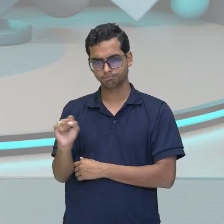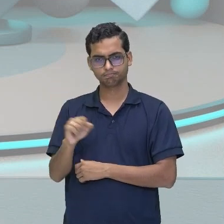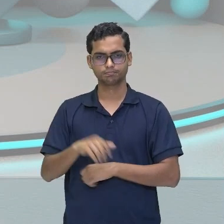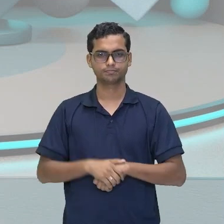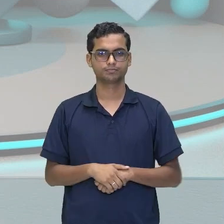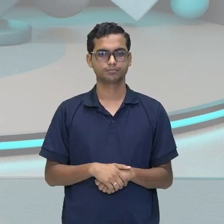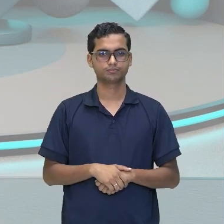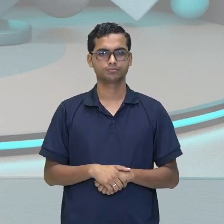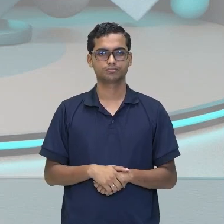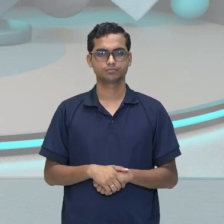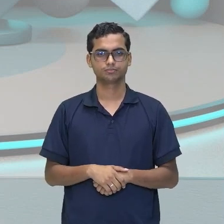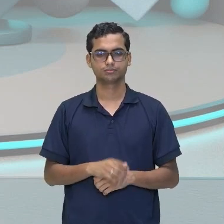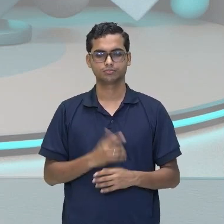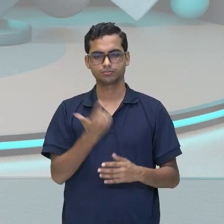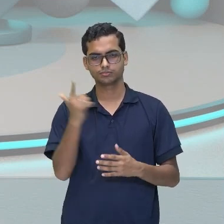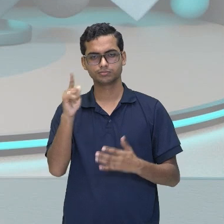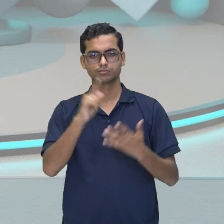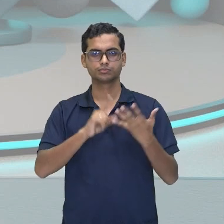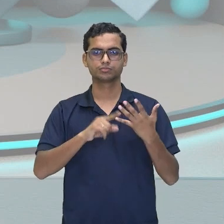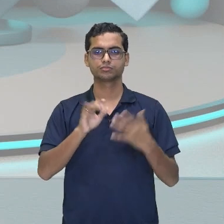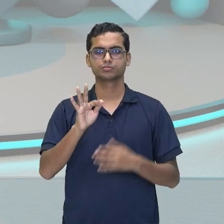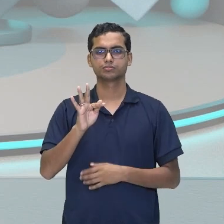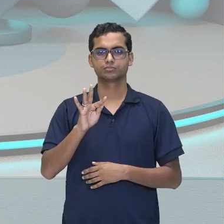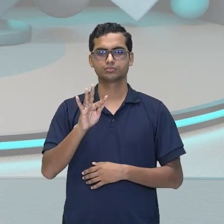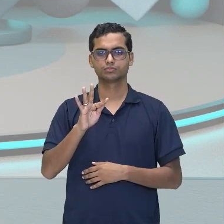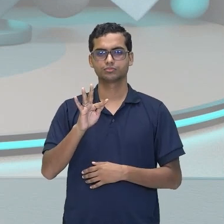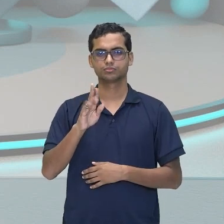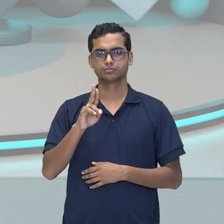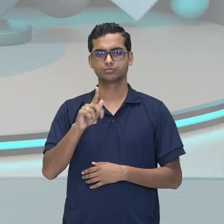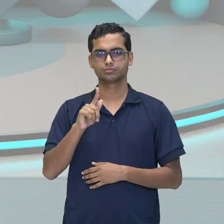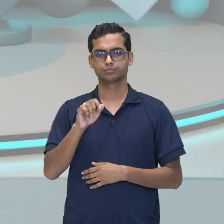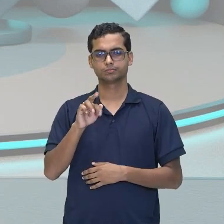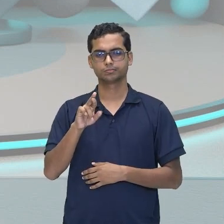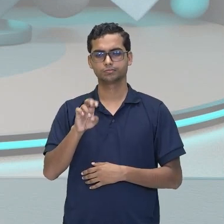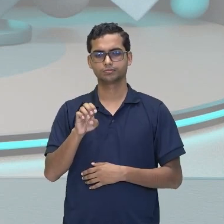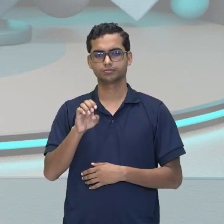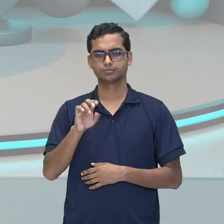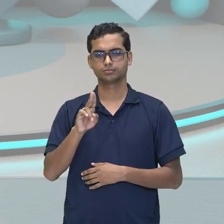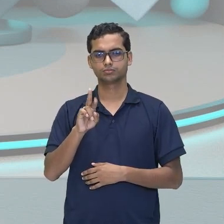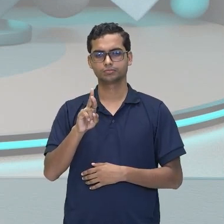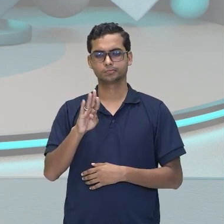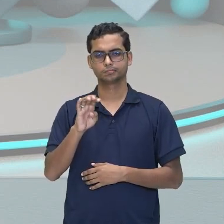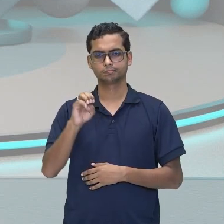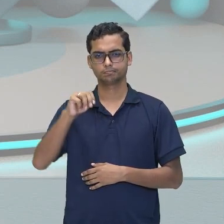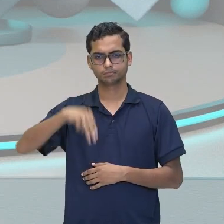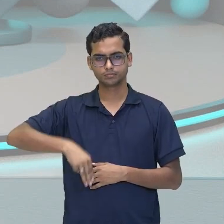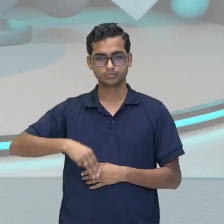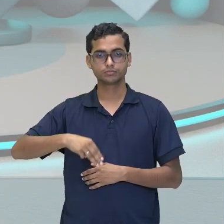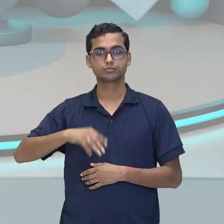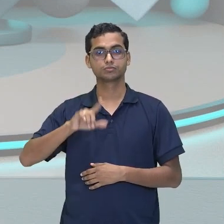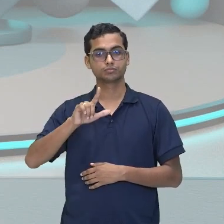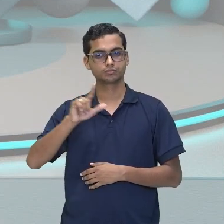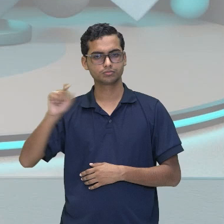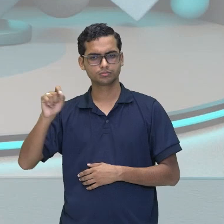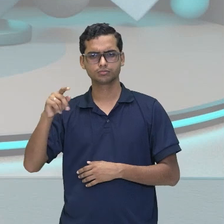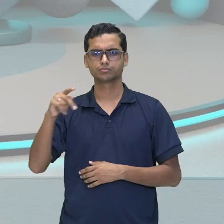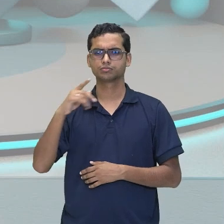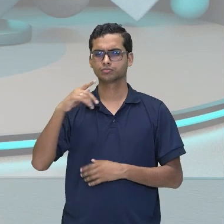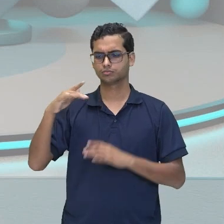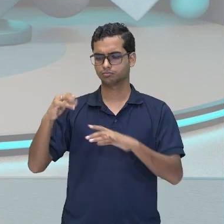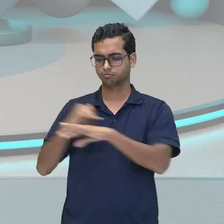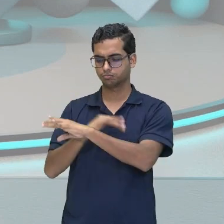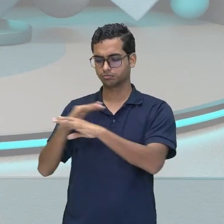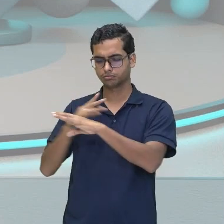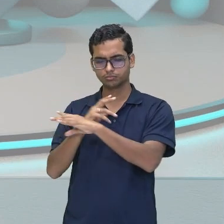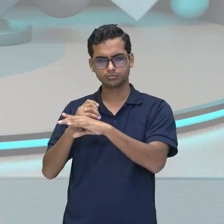mais fugere urbem, que é fugir das cidades, fugir da corrupção, fugir daquela